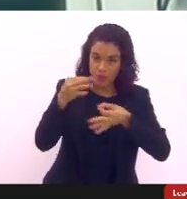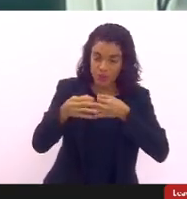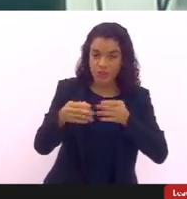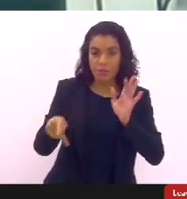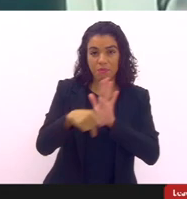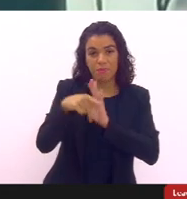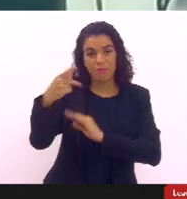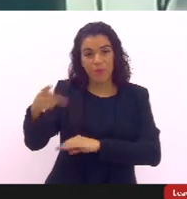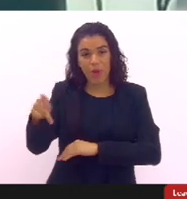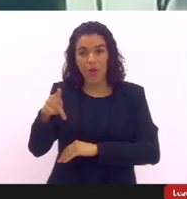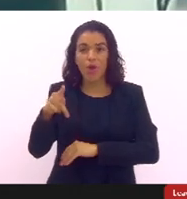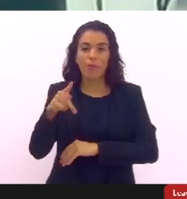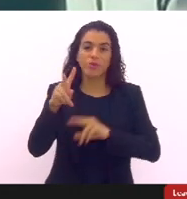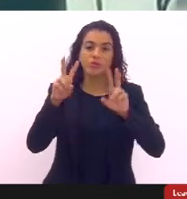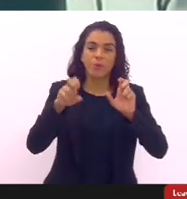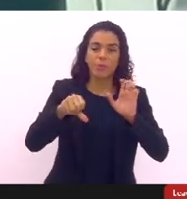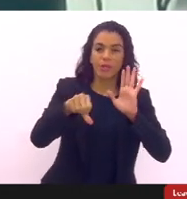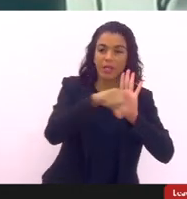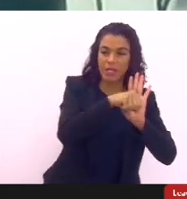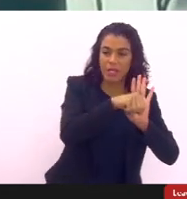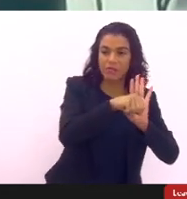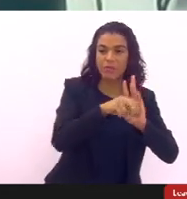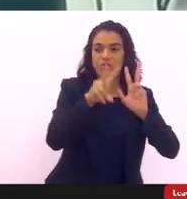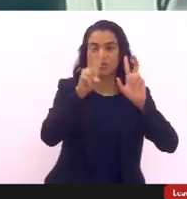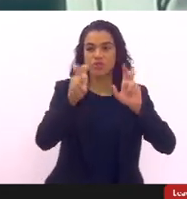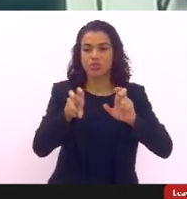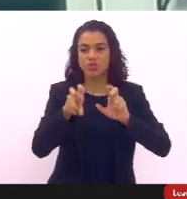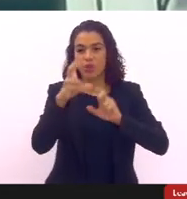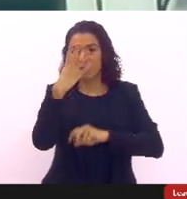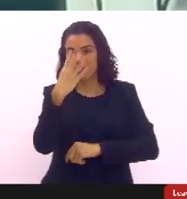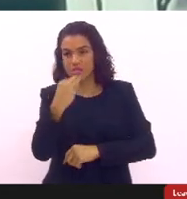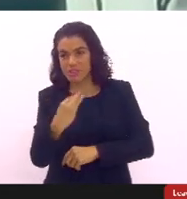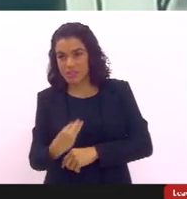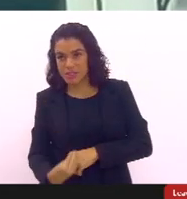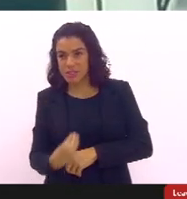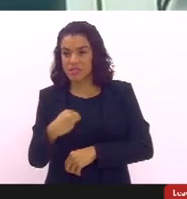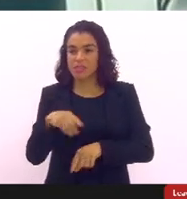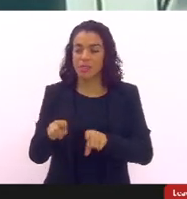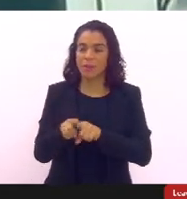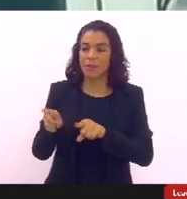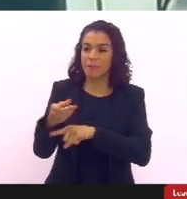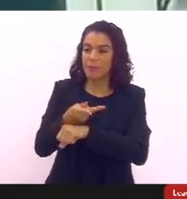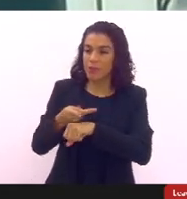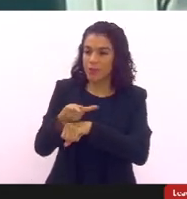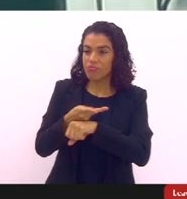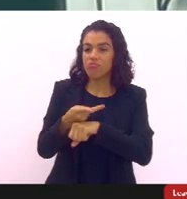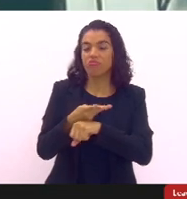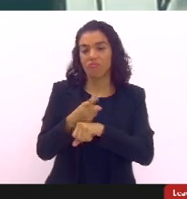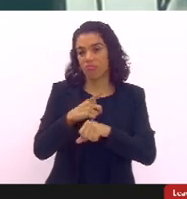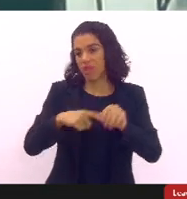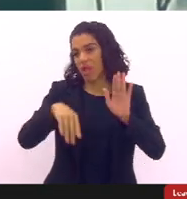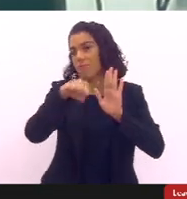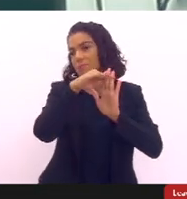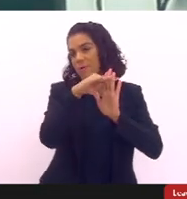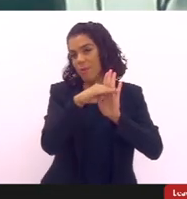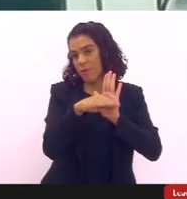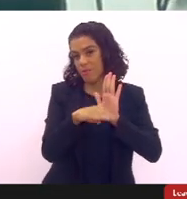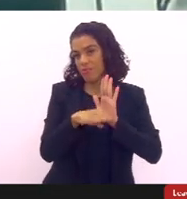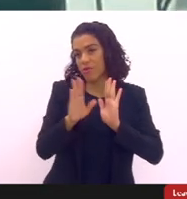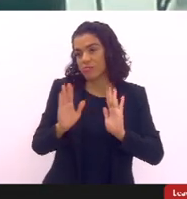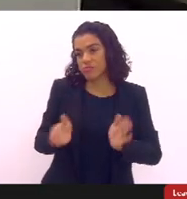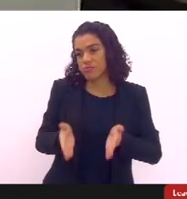fala dela, com relação aos crimes, com relação ao uso do raio-x, à busca ativa. Isso tudo está previsto no plano,